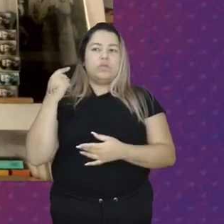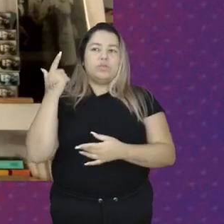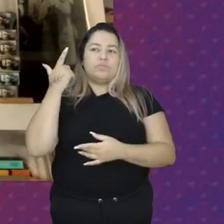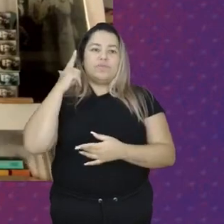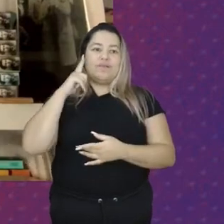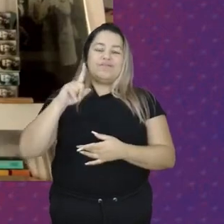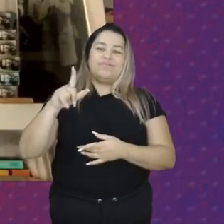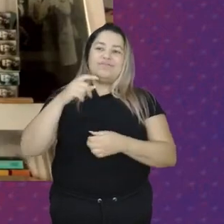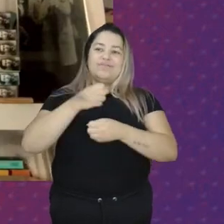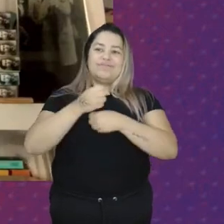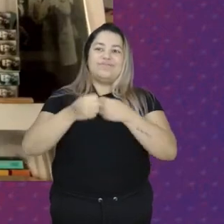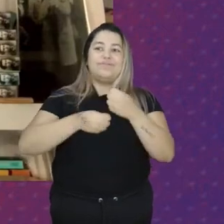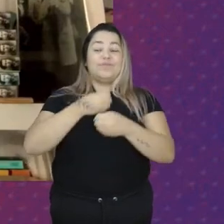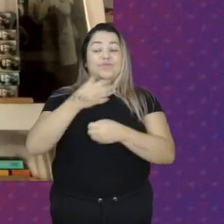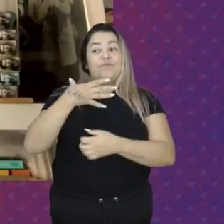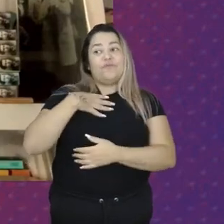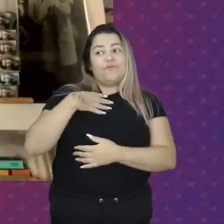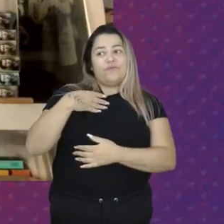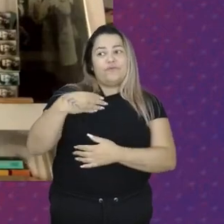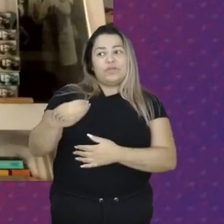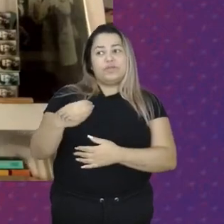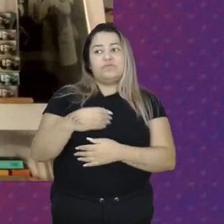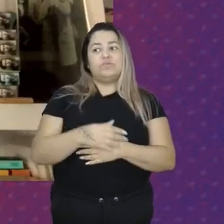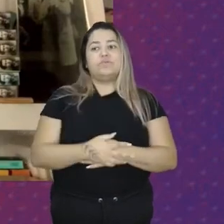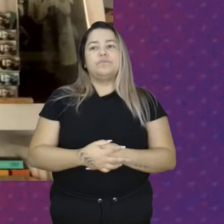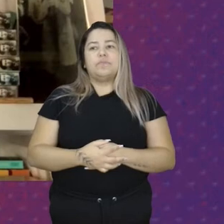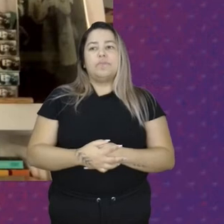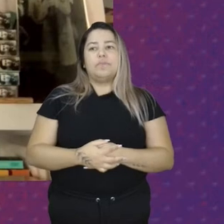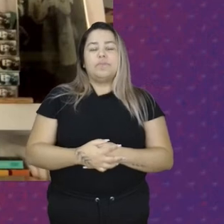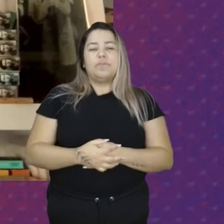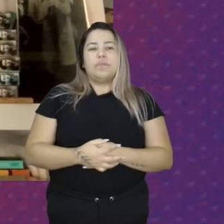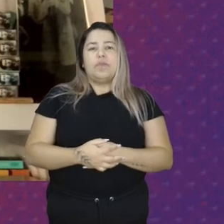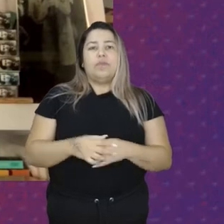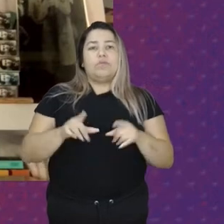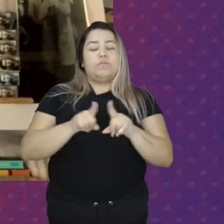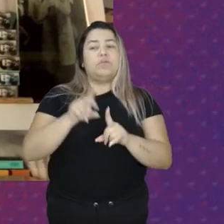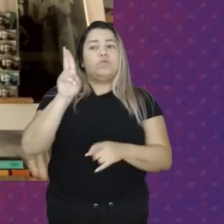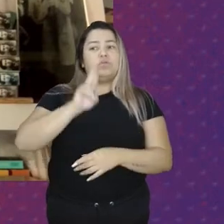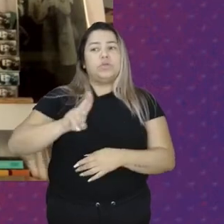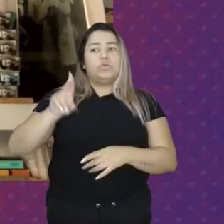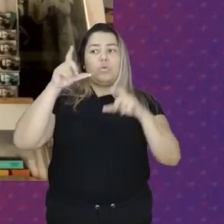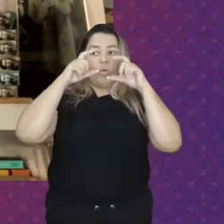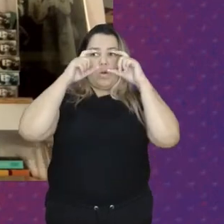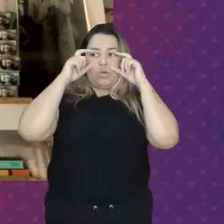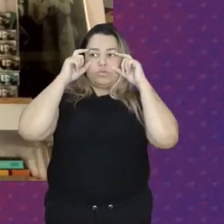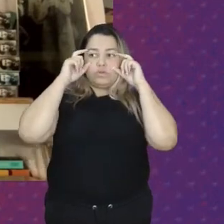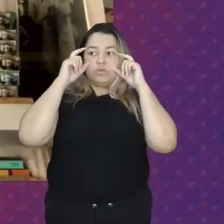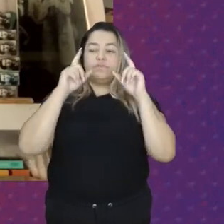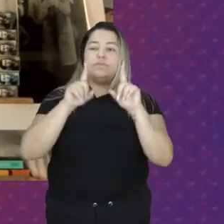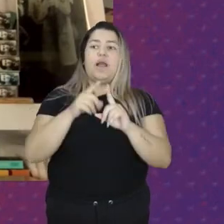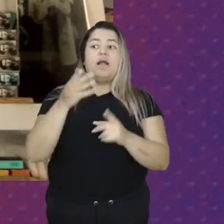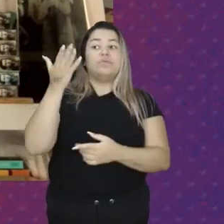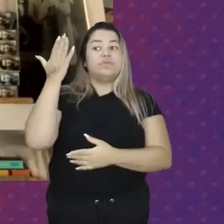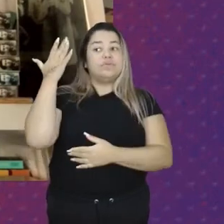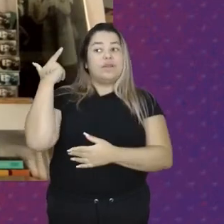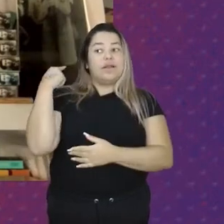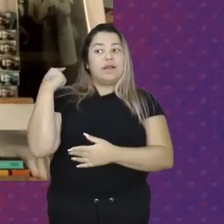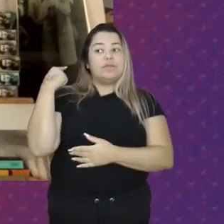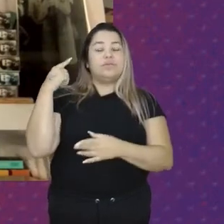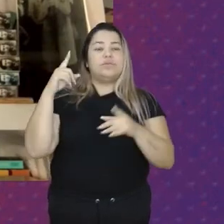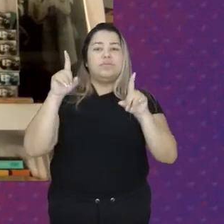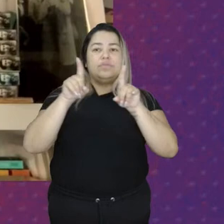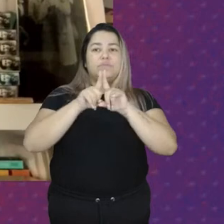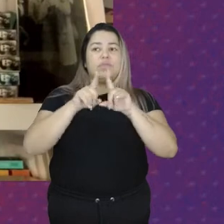muitos anos do meu filho, e estou usando óculos. Atrás de mim há